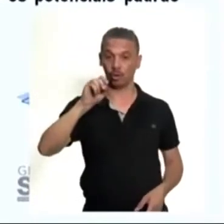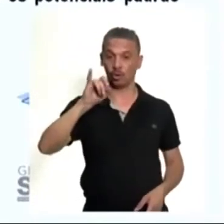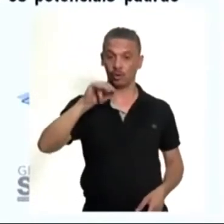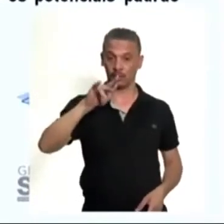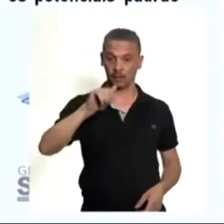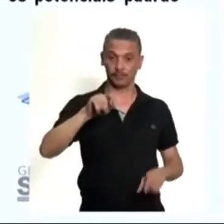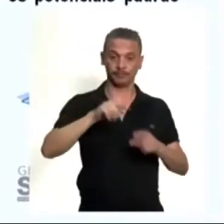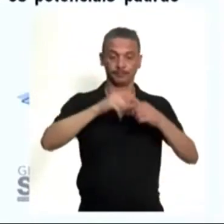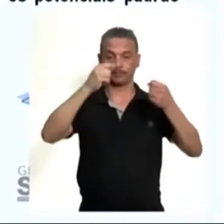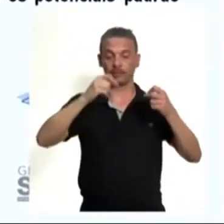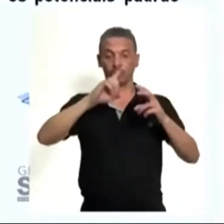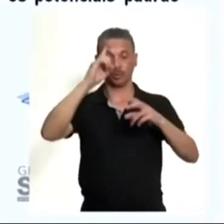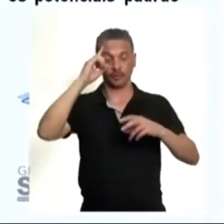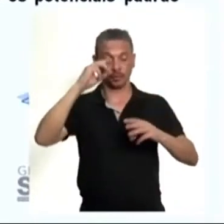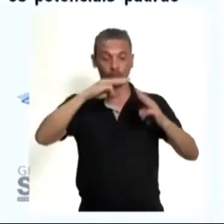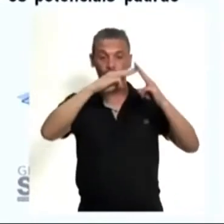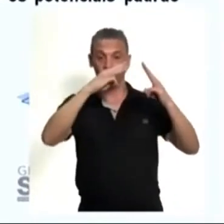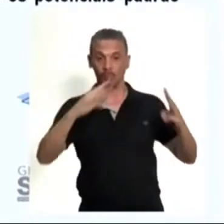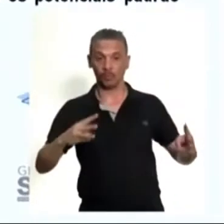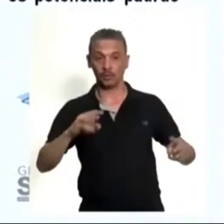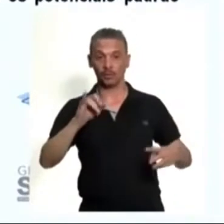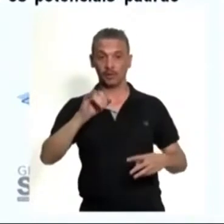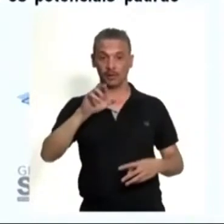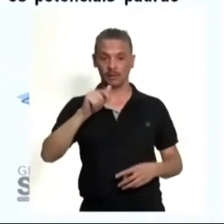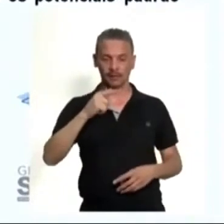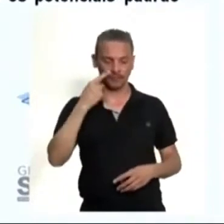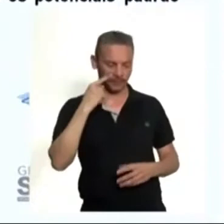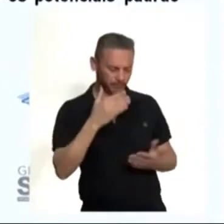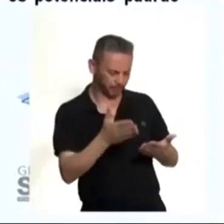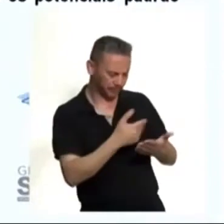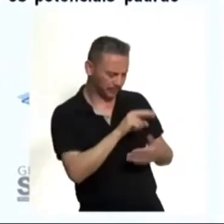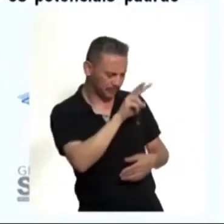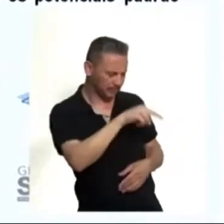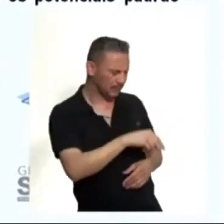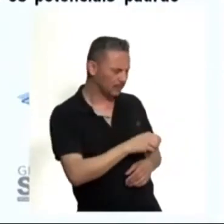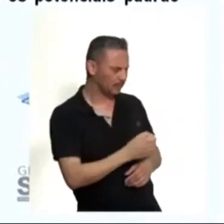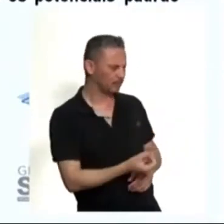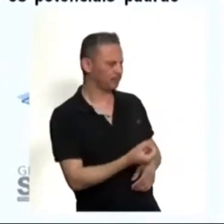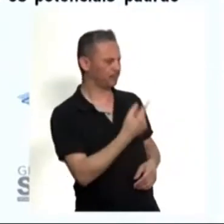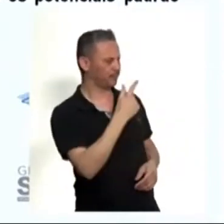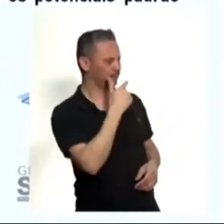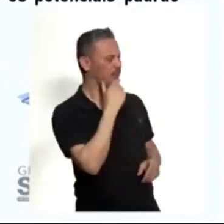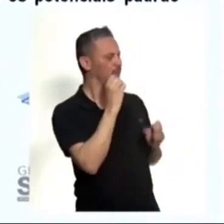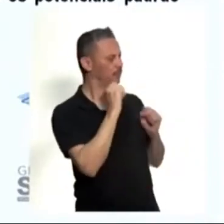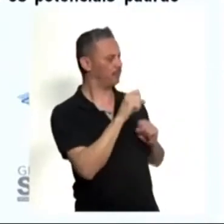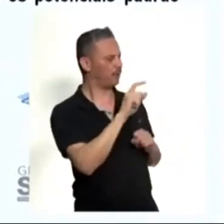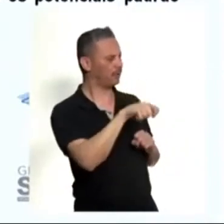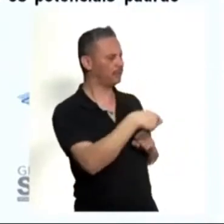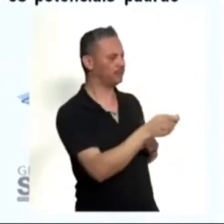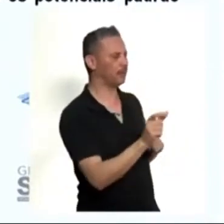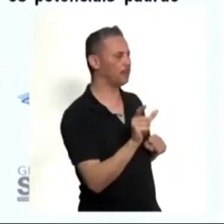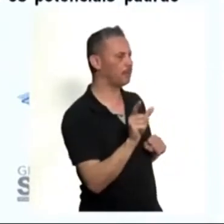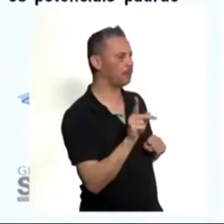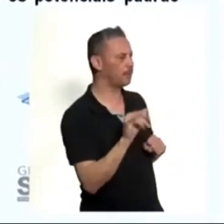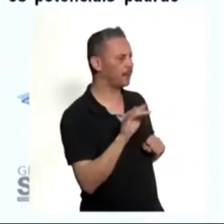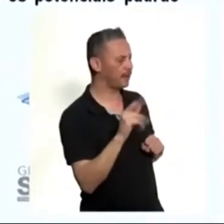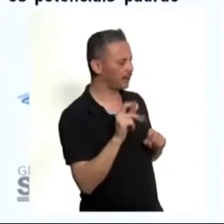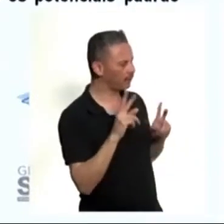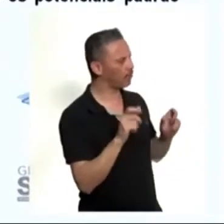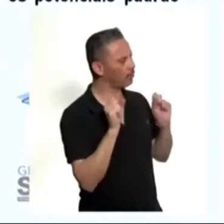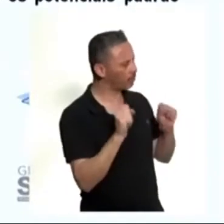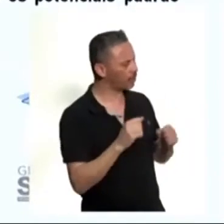Museu Nacional do Iraque, encontrou um objeto estranho na coleção da instituição que poderia ter sido usado como uma pilha, similar às utilizadas em nosso dia a